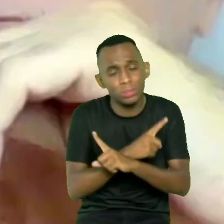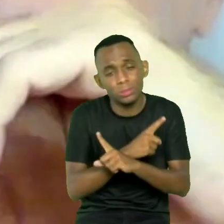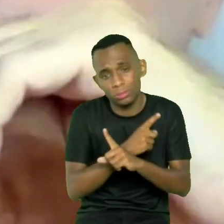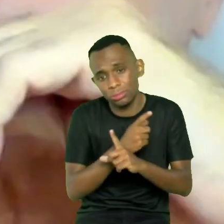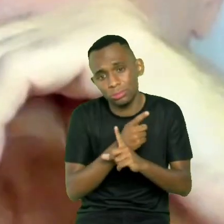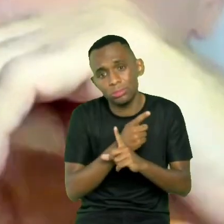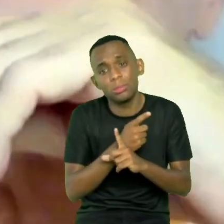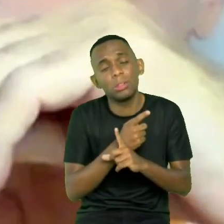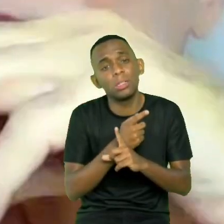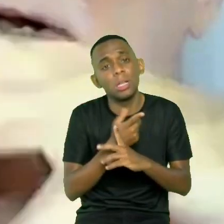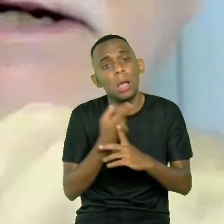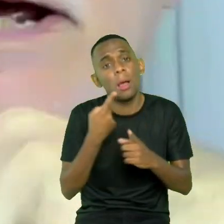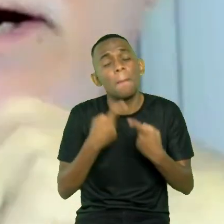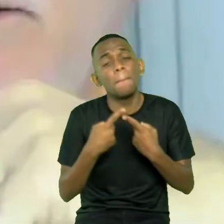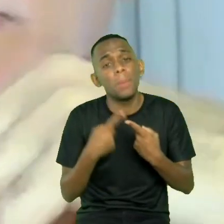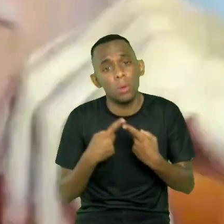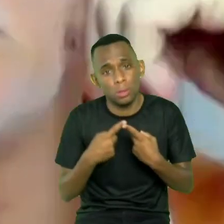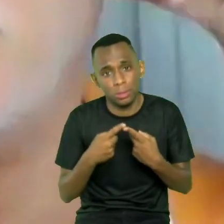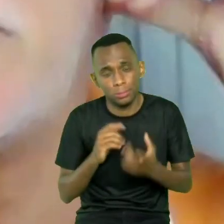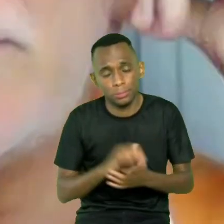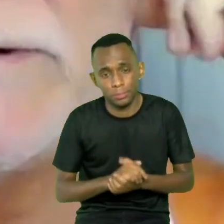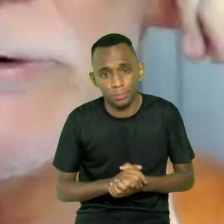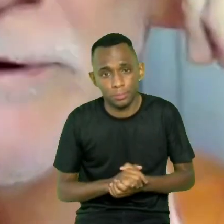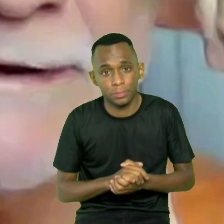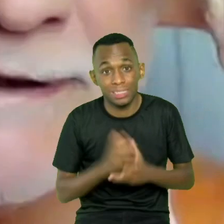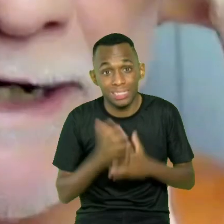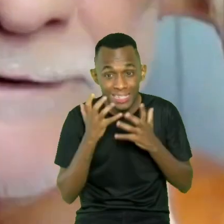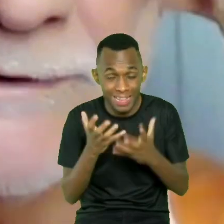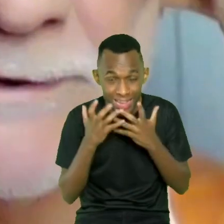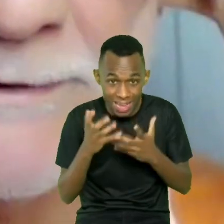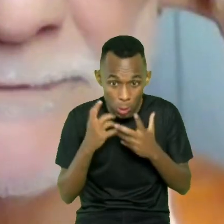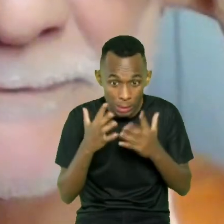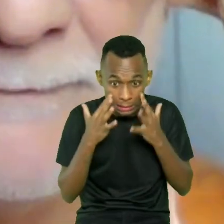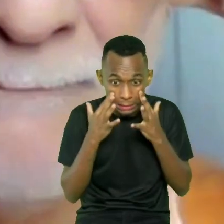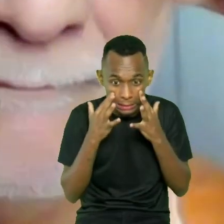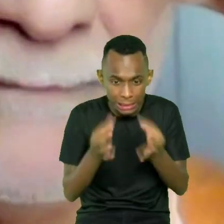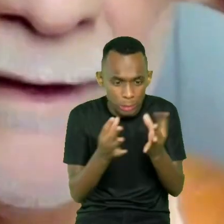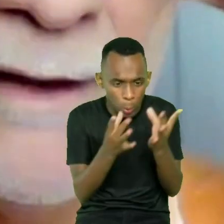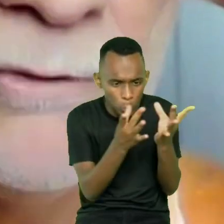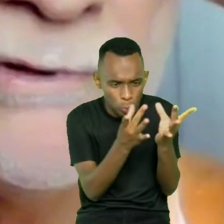é, ele requer muita atenção a detalhes.